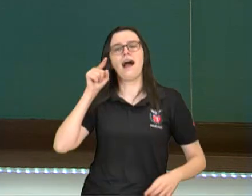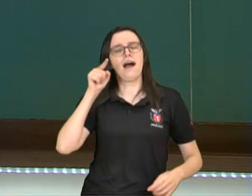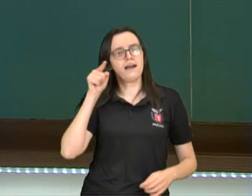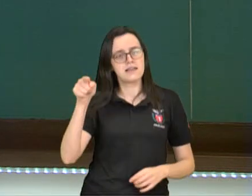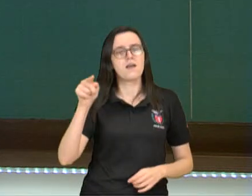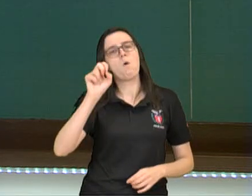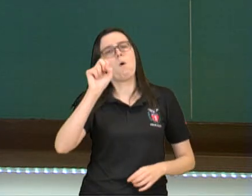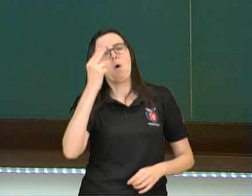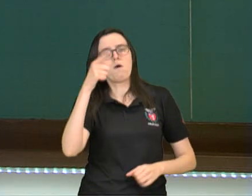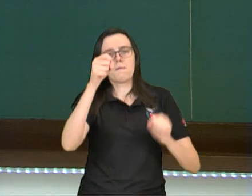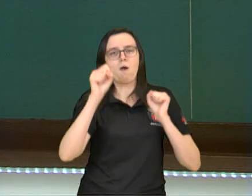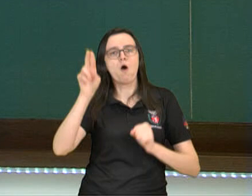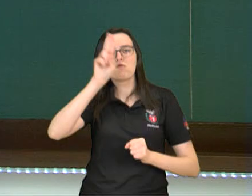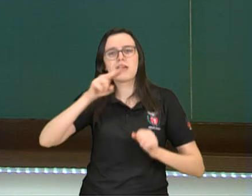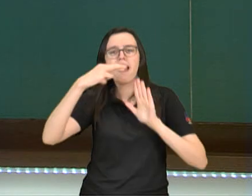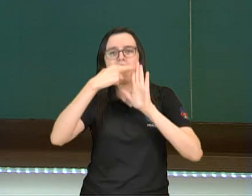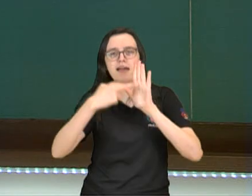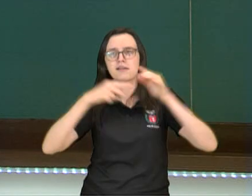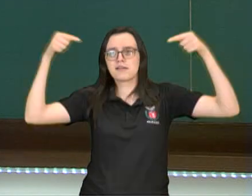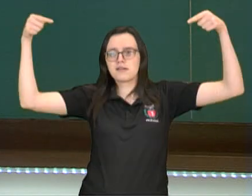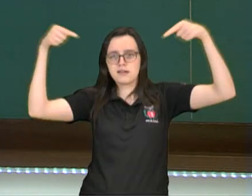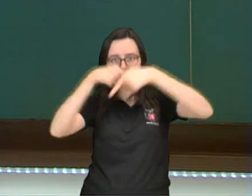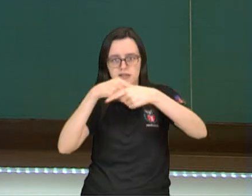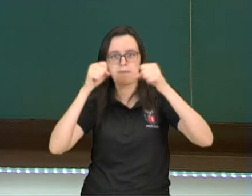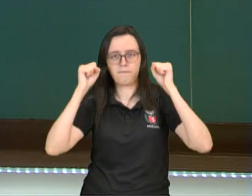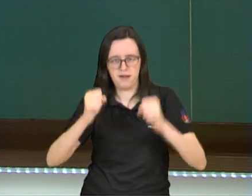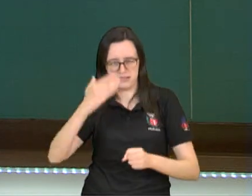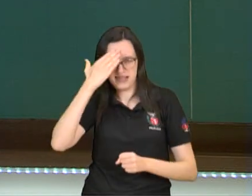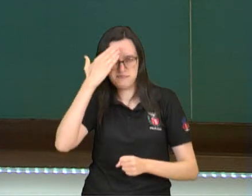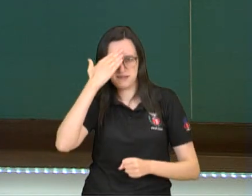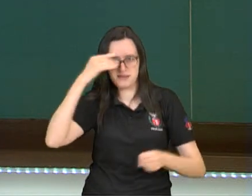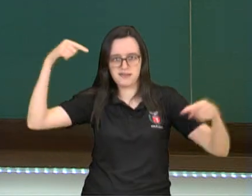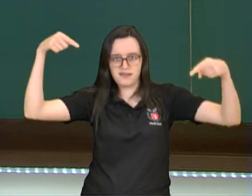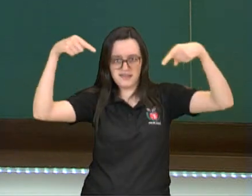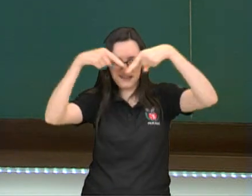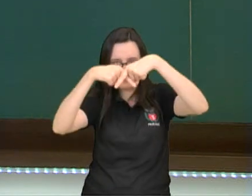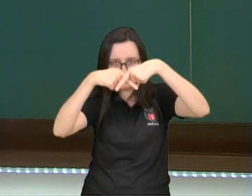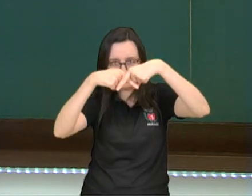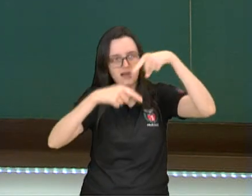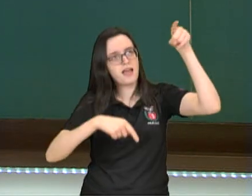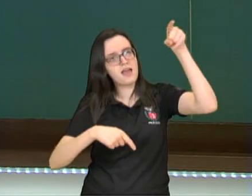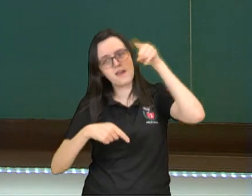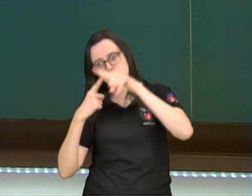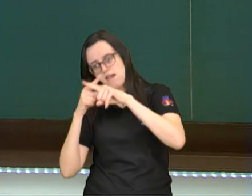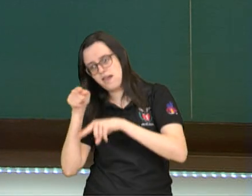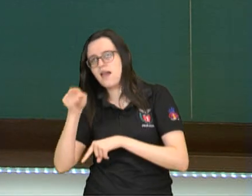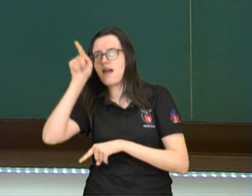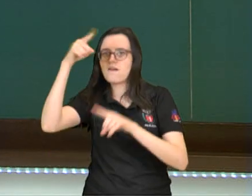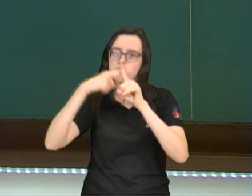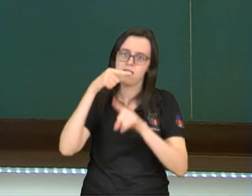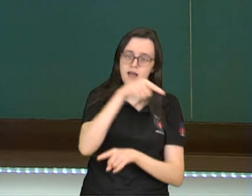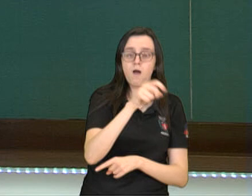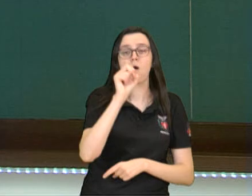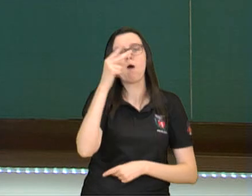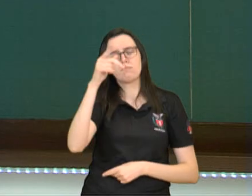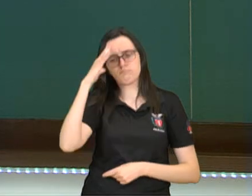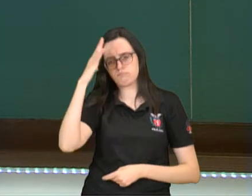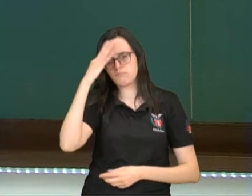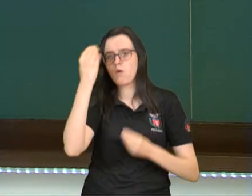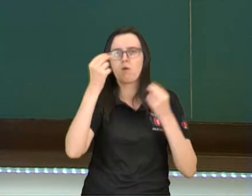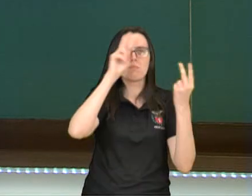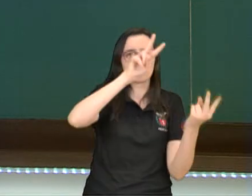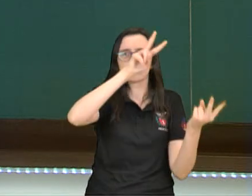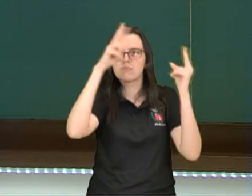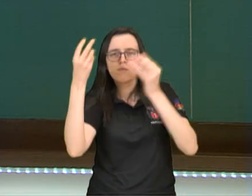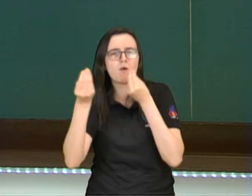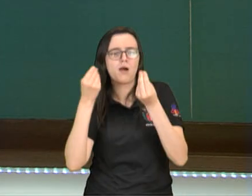ou você pode utilizar a regra de 3 básica, que você multiplica em x assim, ó. Ou você pode pensar como que um número se transformou